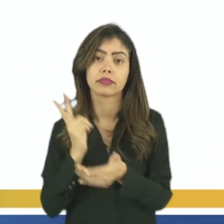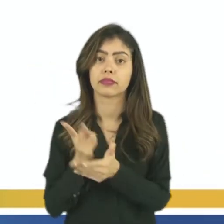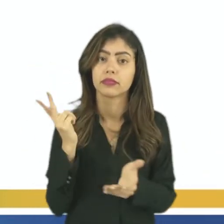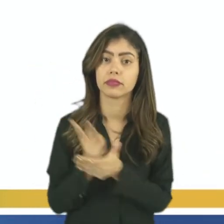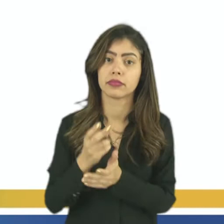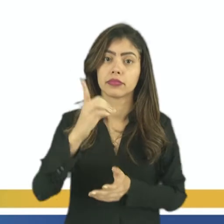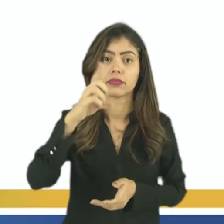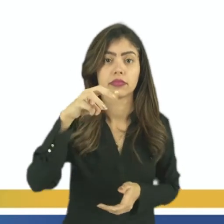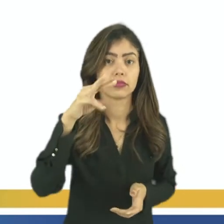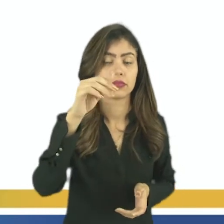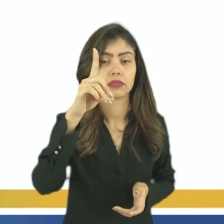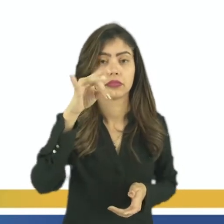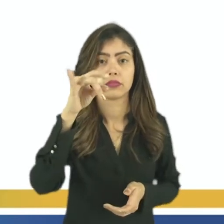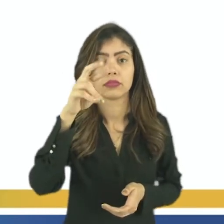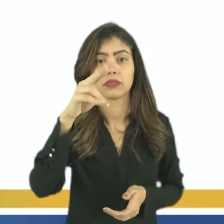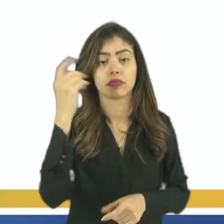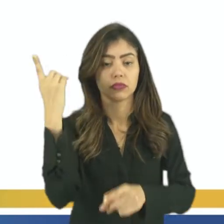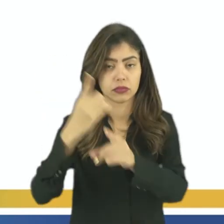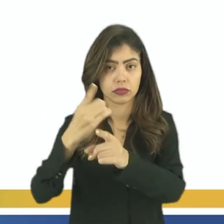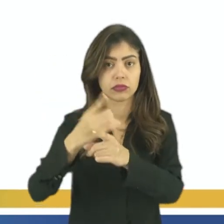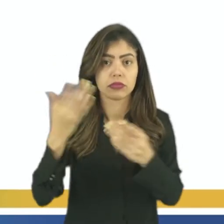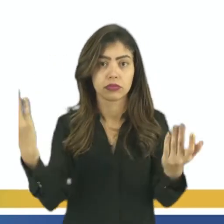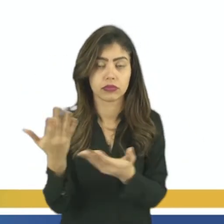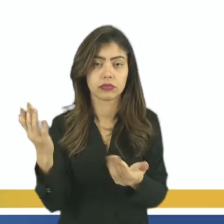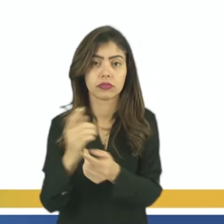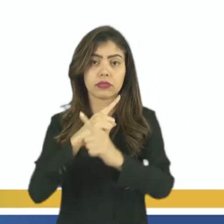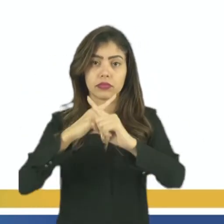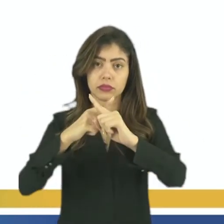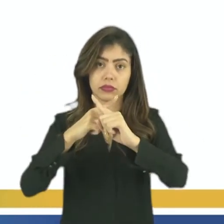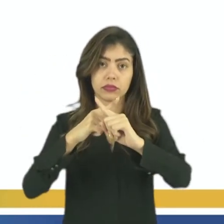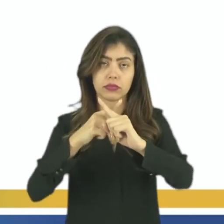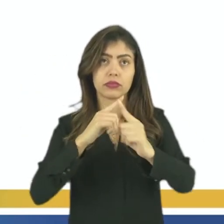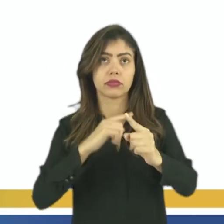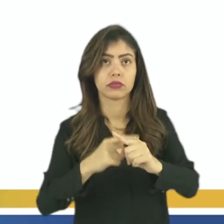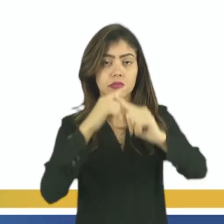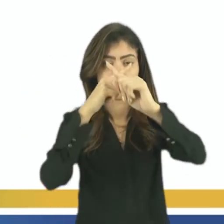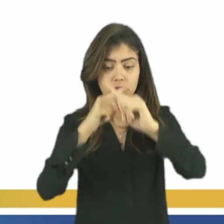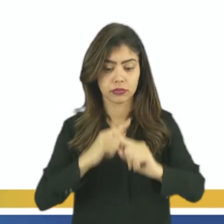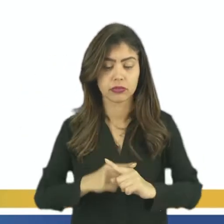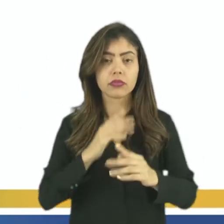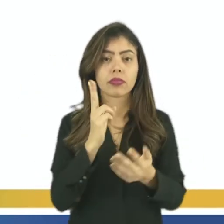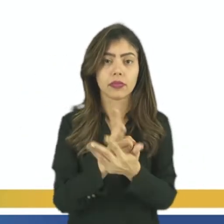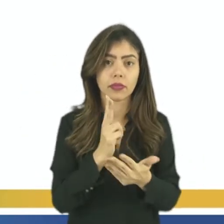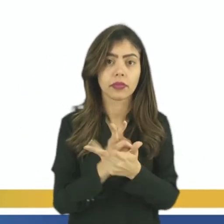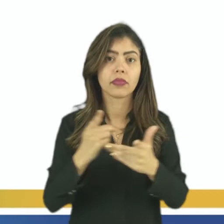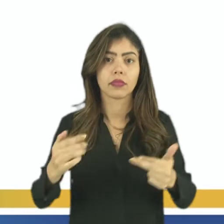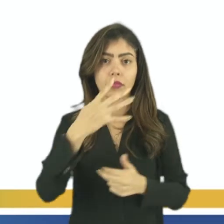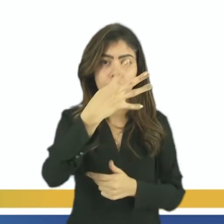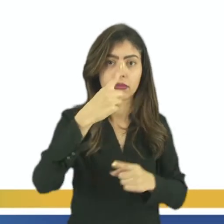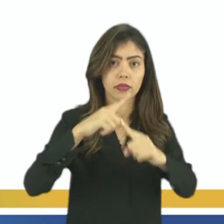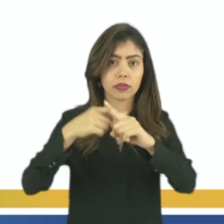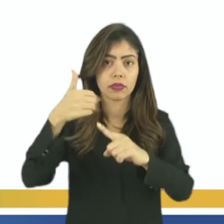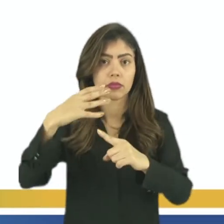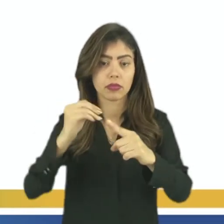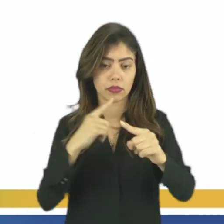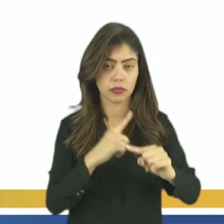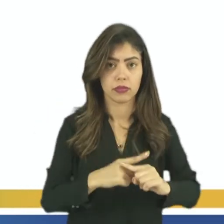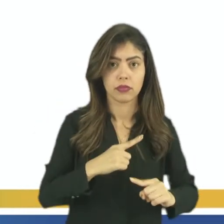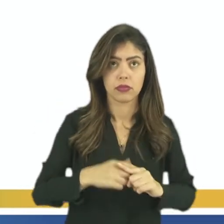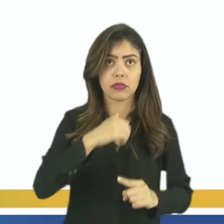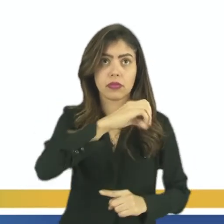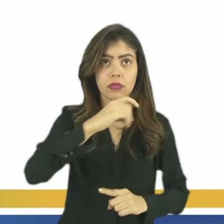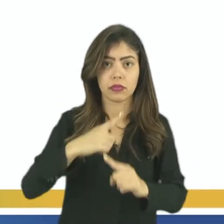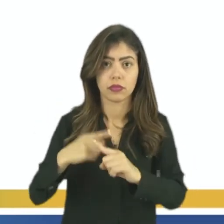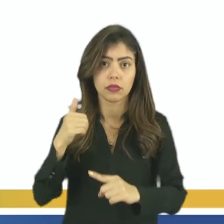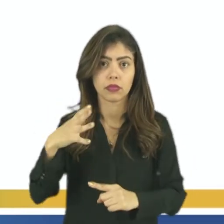mesmo denominador da outra que eu vou encontrar então se eu não ficar por 10 em cima embaixo a fração 4 sobre nove fica